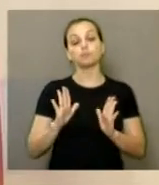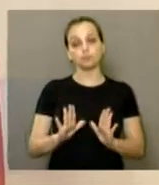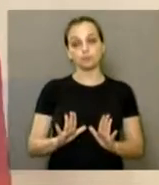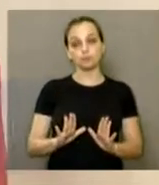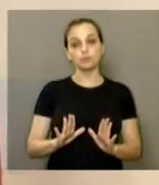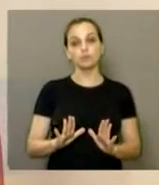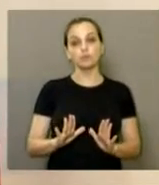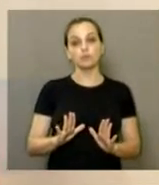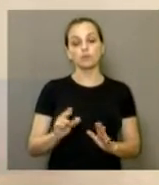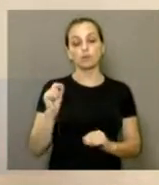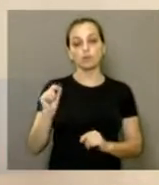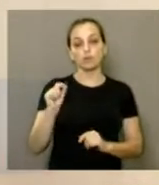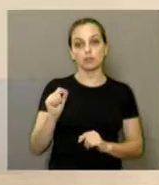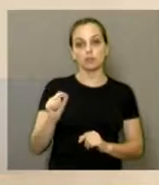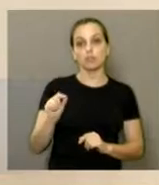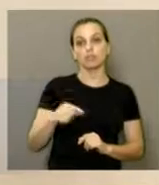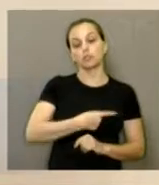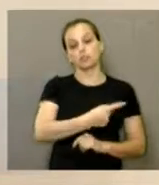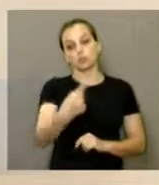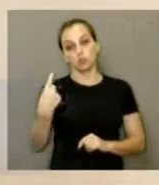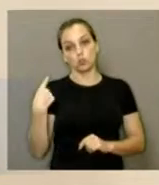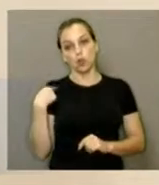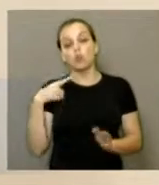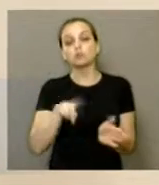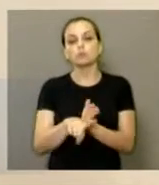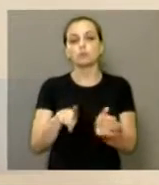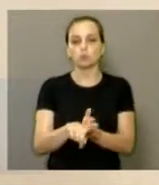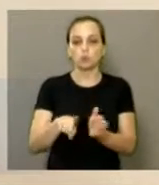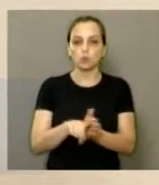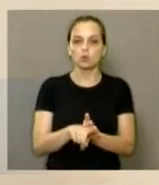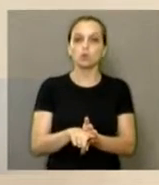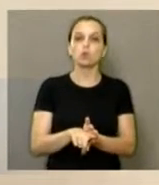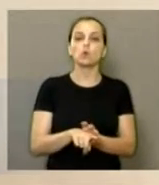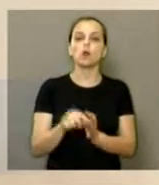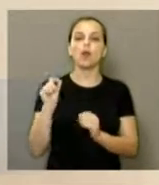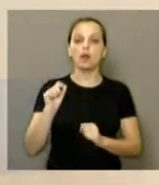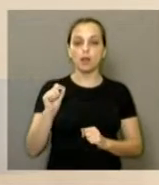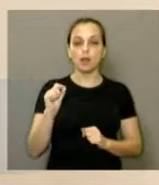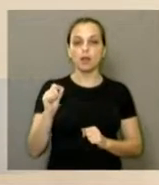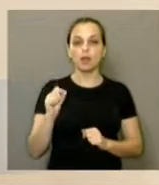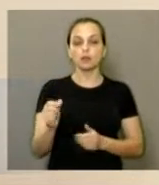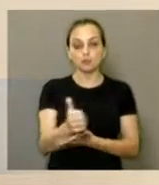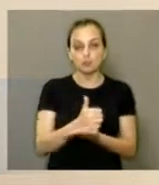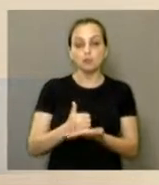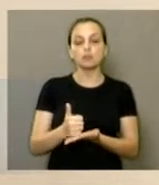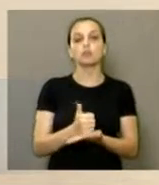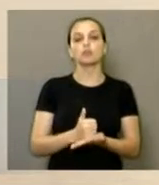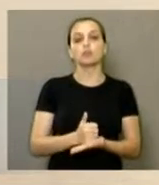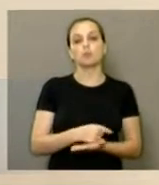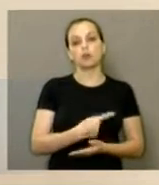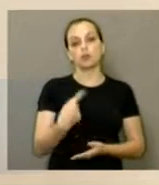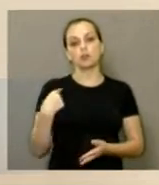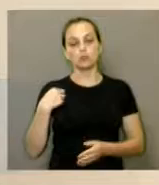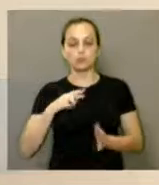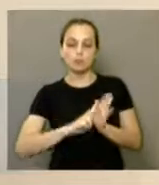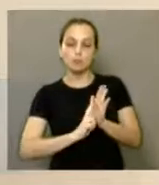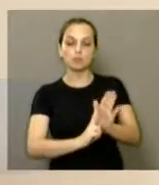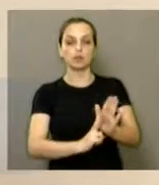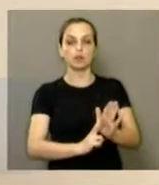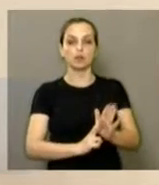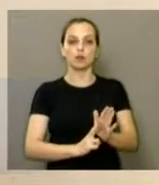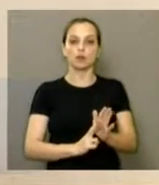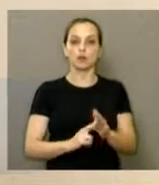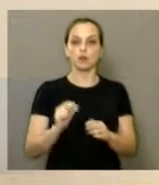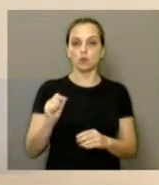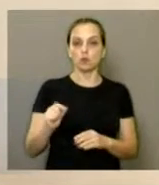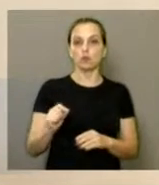esse está sendo o nosso questionamento. Essa está sendo a base da nossa representação, a